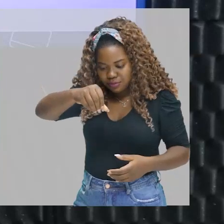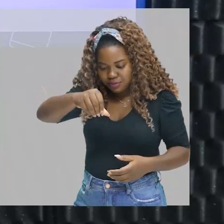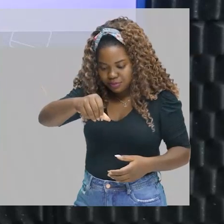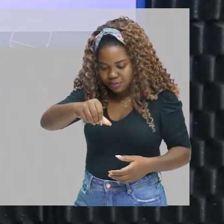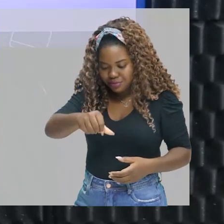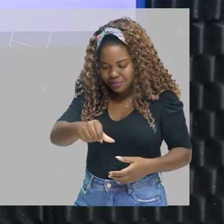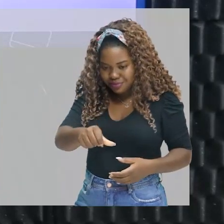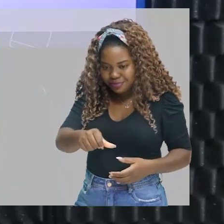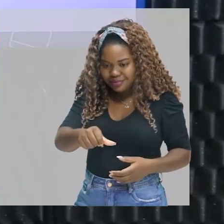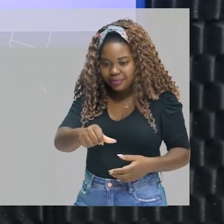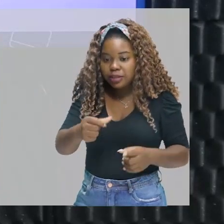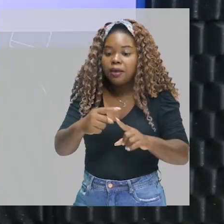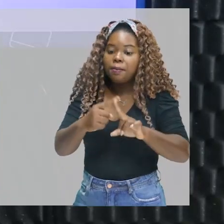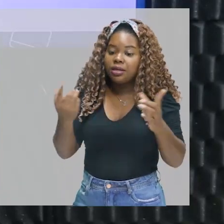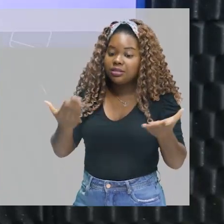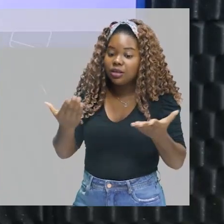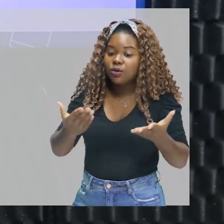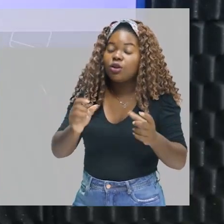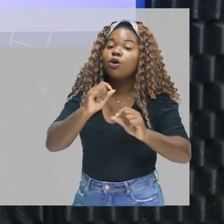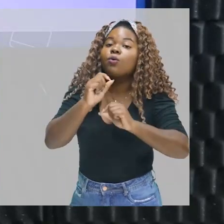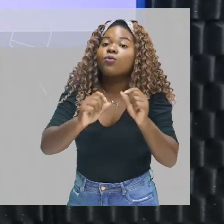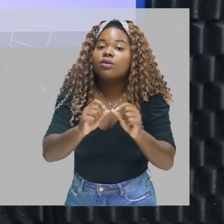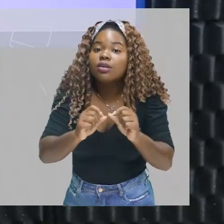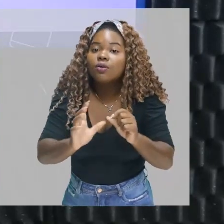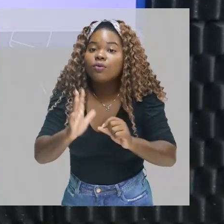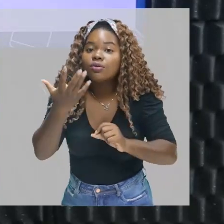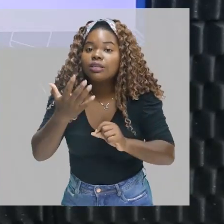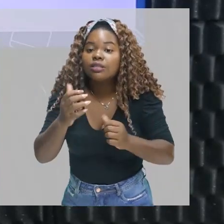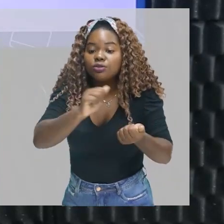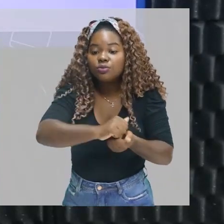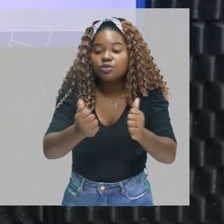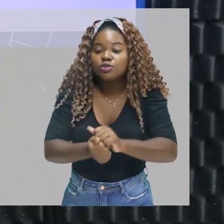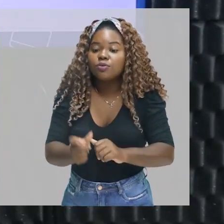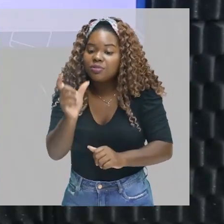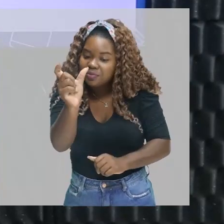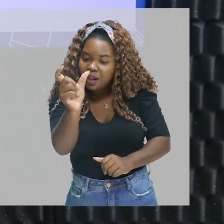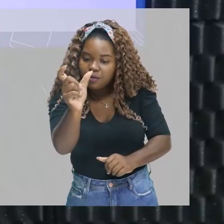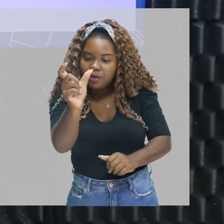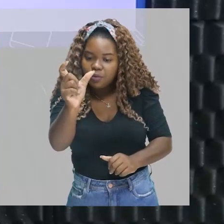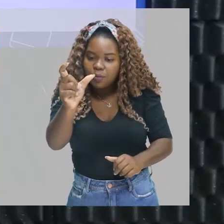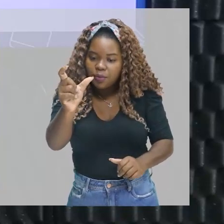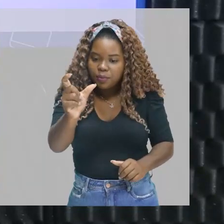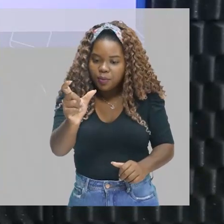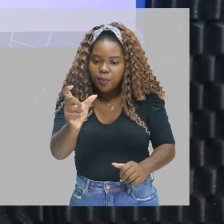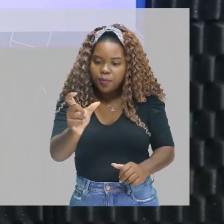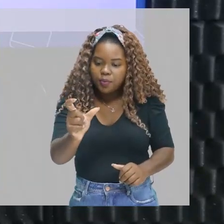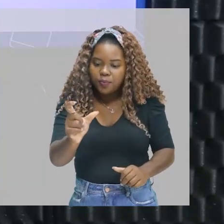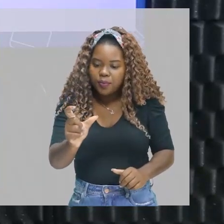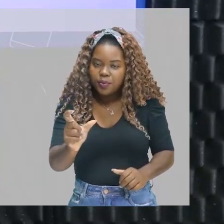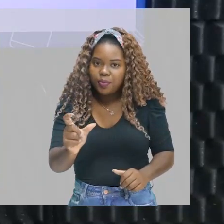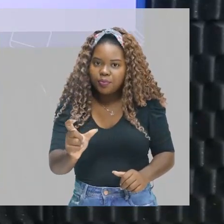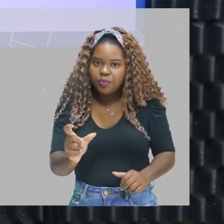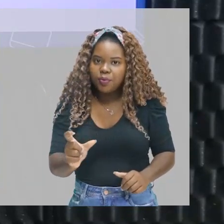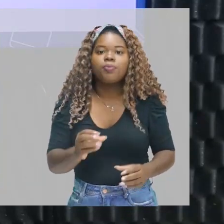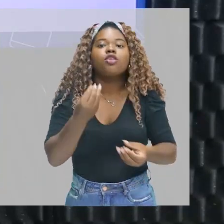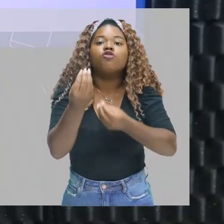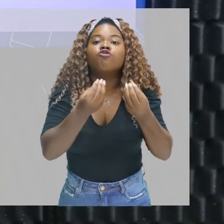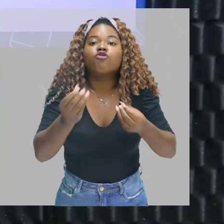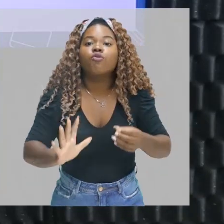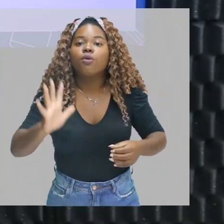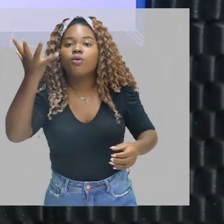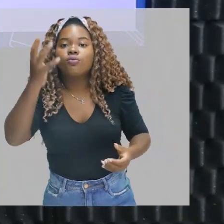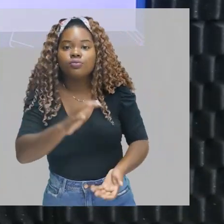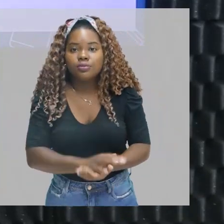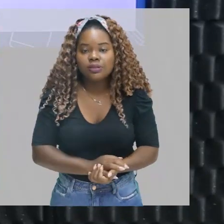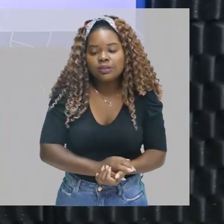a função poética. Existe toda uma preocupação de como foi feita essa combinação, de como foi feita a escolha